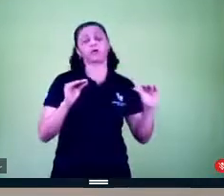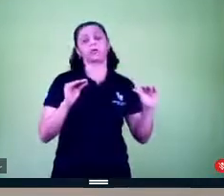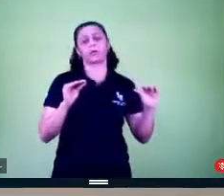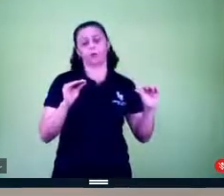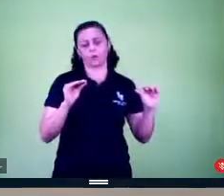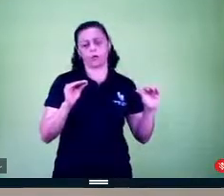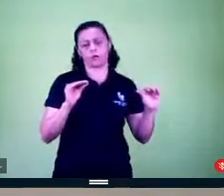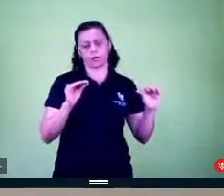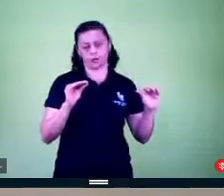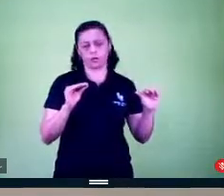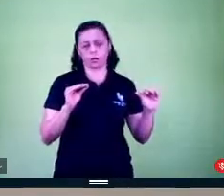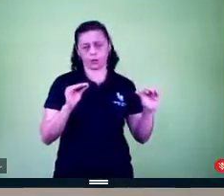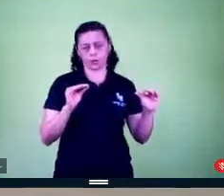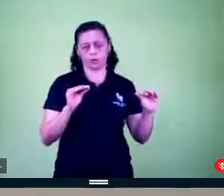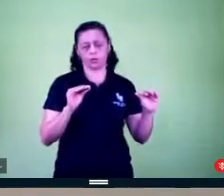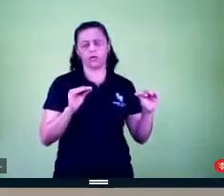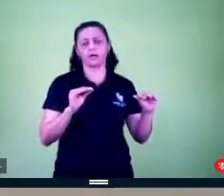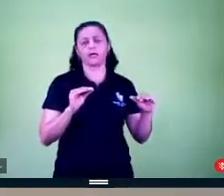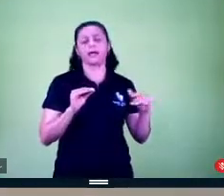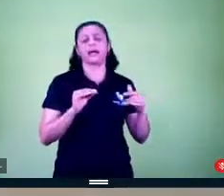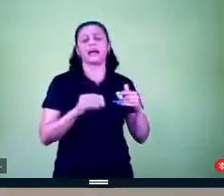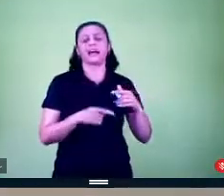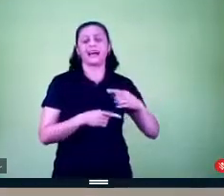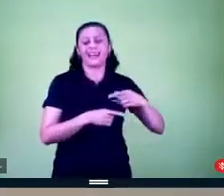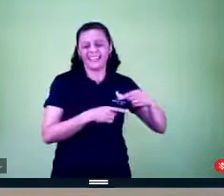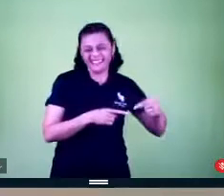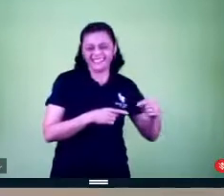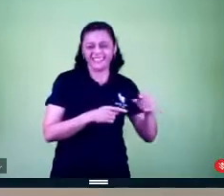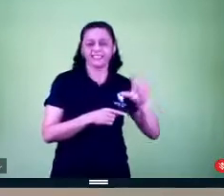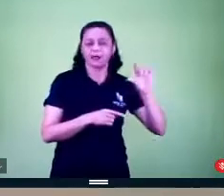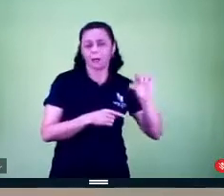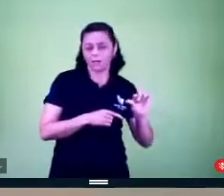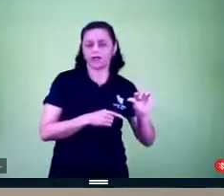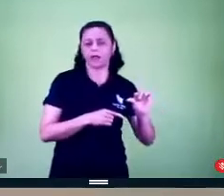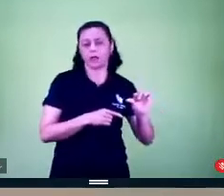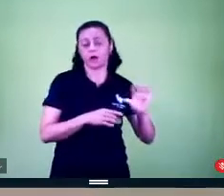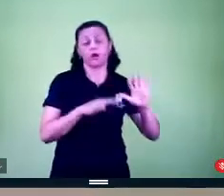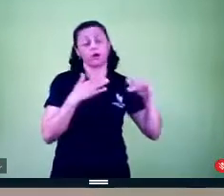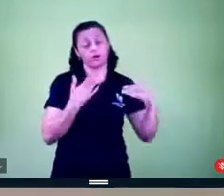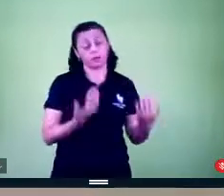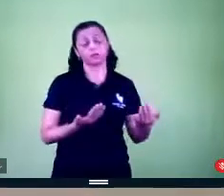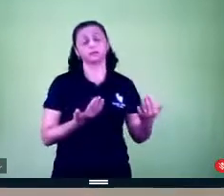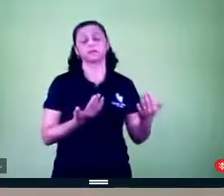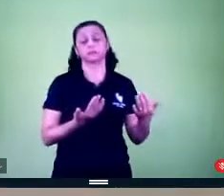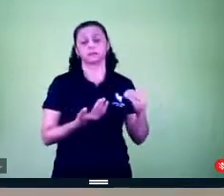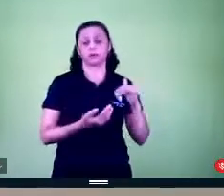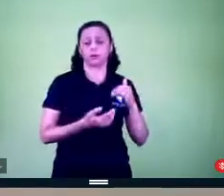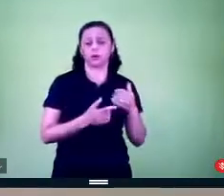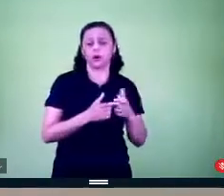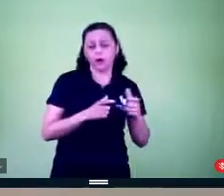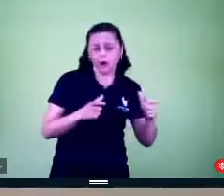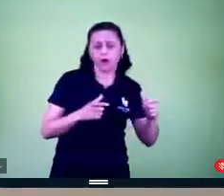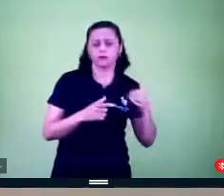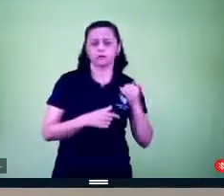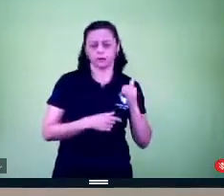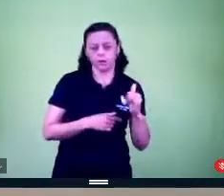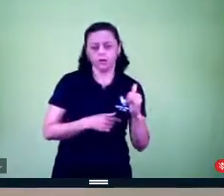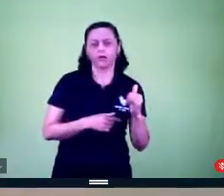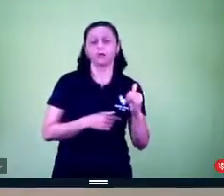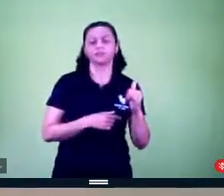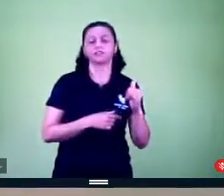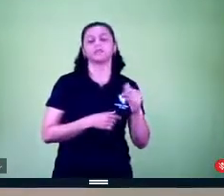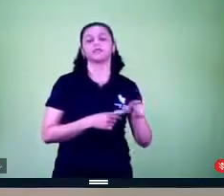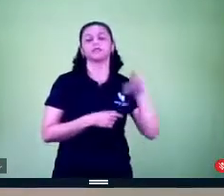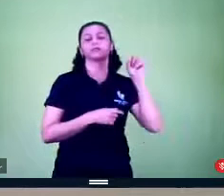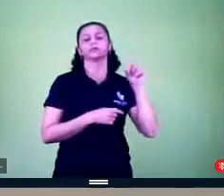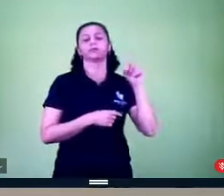a resistência é menor, a maior parte da corrente, a maior parcela da corrente vai escolher esse caminho, no caso 8 amperes. Esse